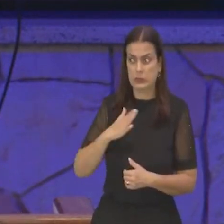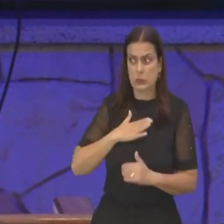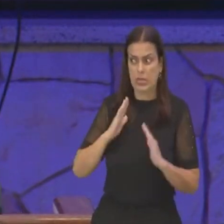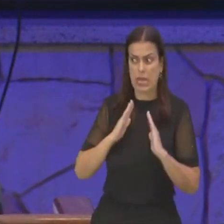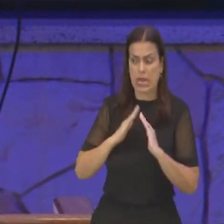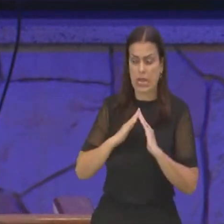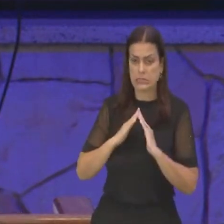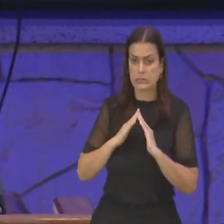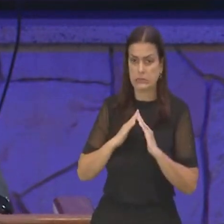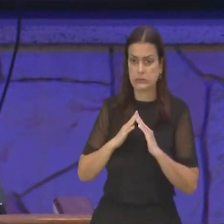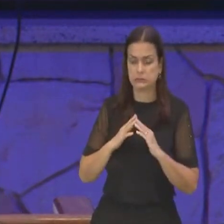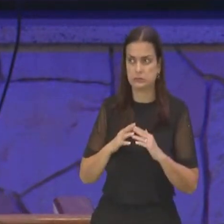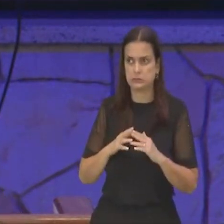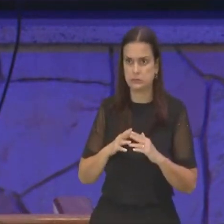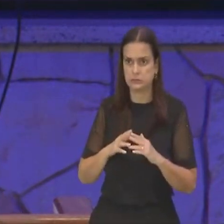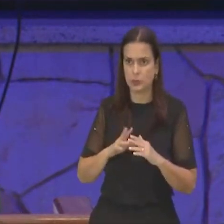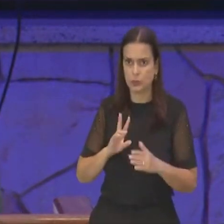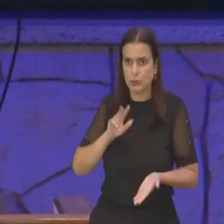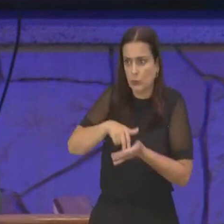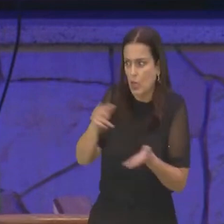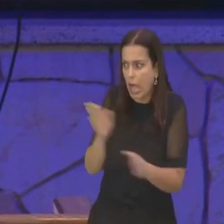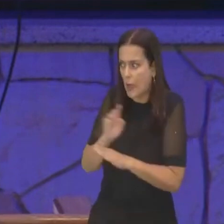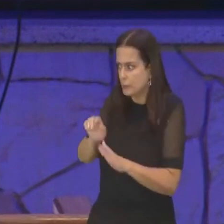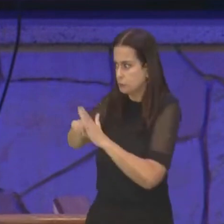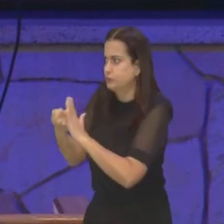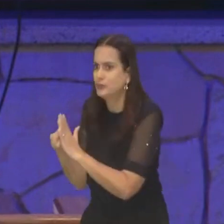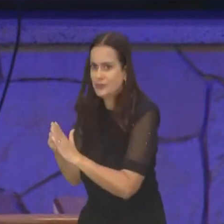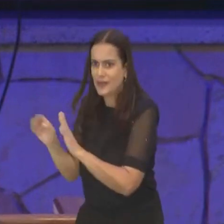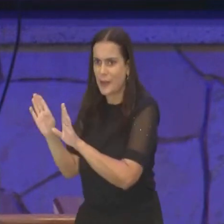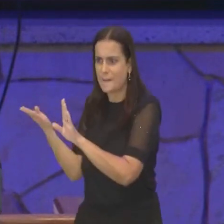Eu levantei correndo e tranquei a porta do quarto.